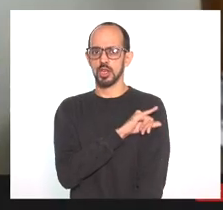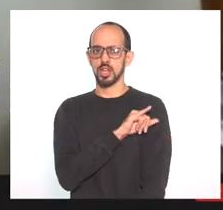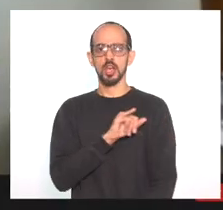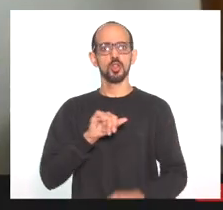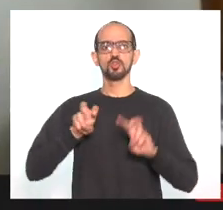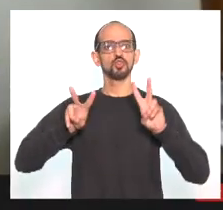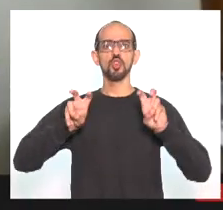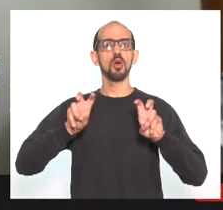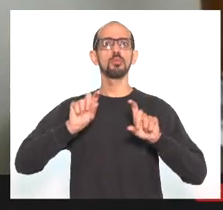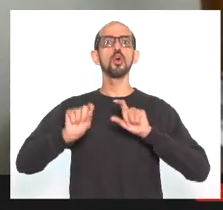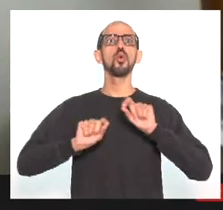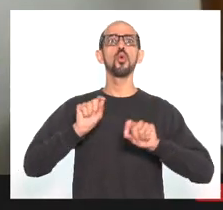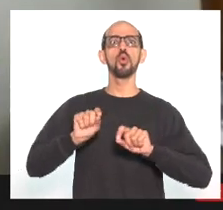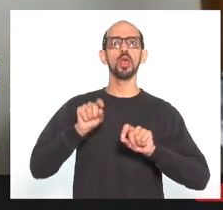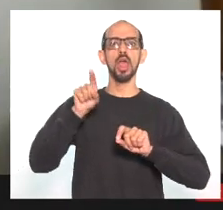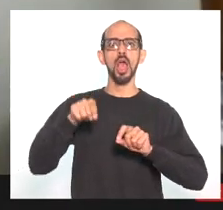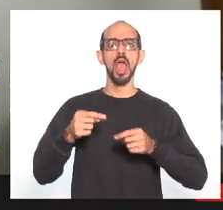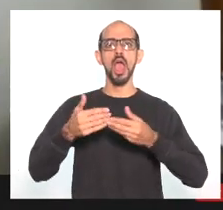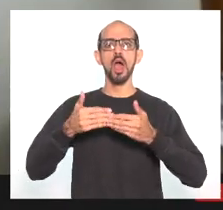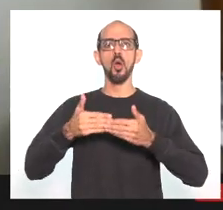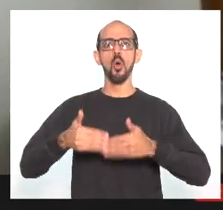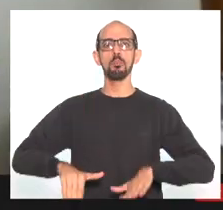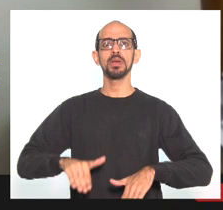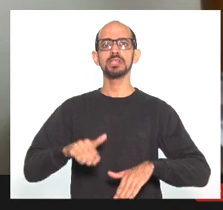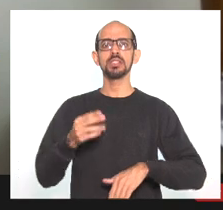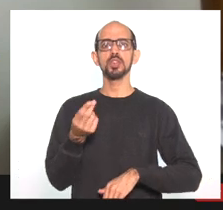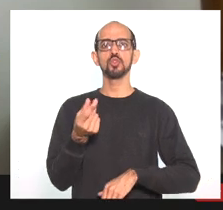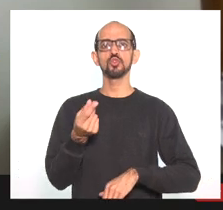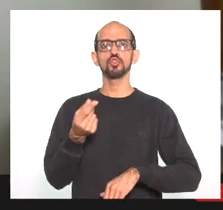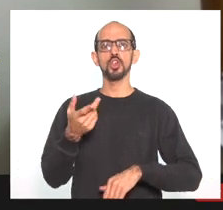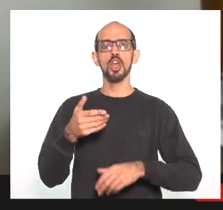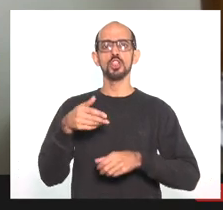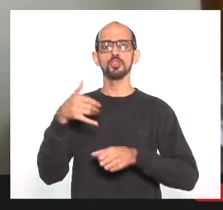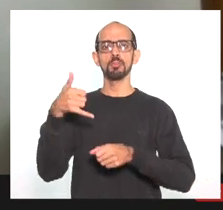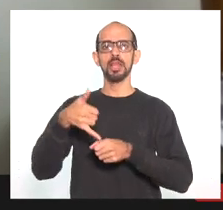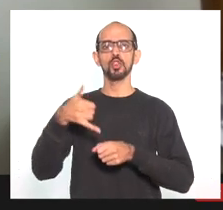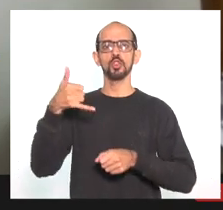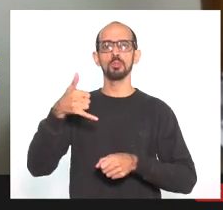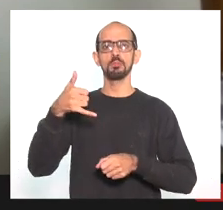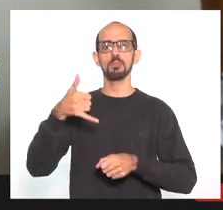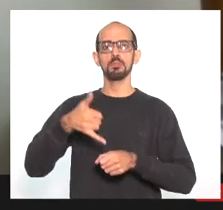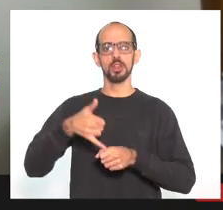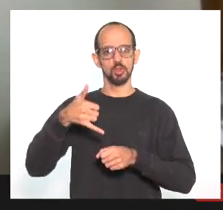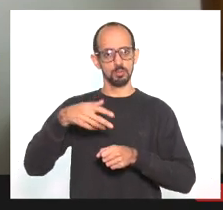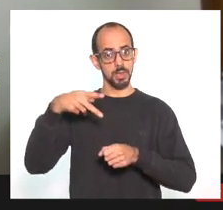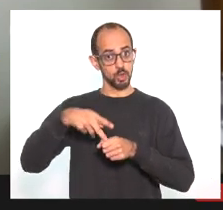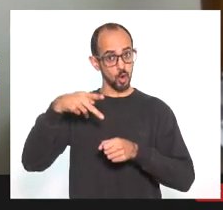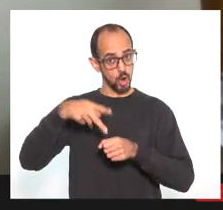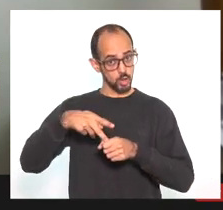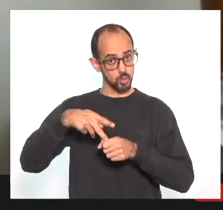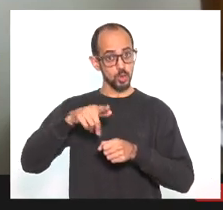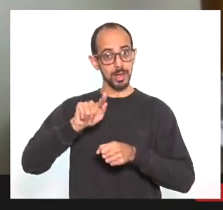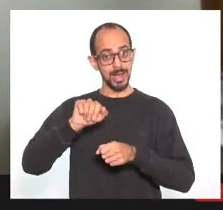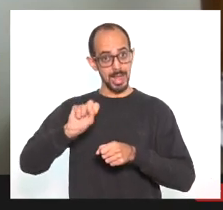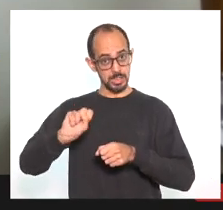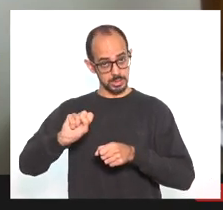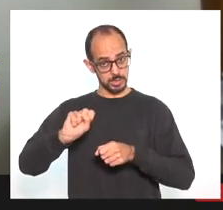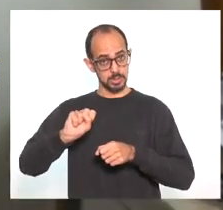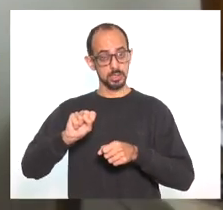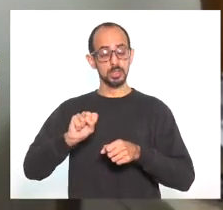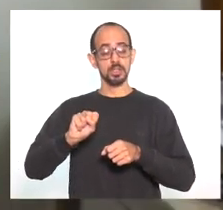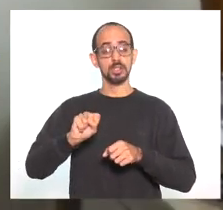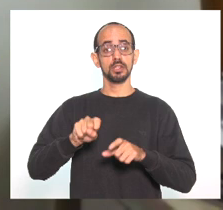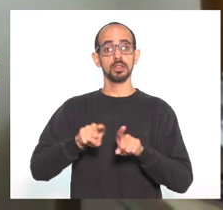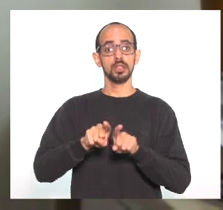referente às receitas compensatórias da exploração de petróleo e gás, e consoante o edital